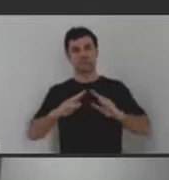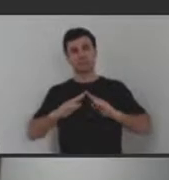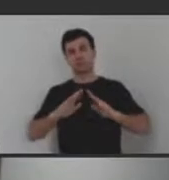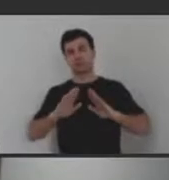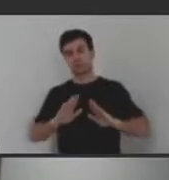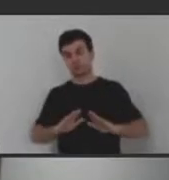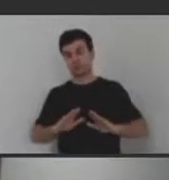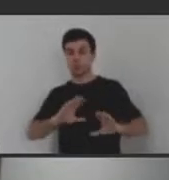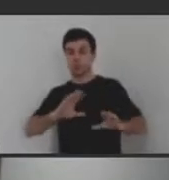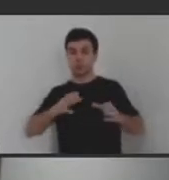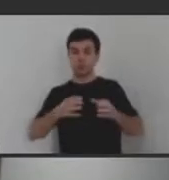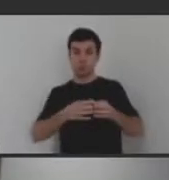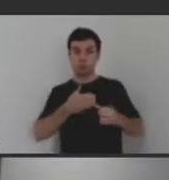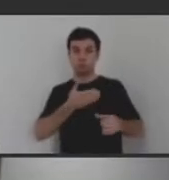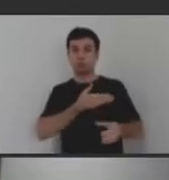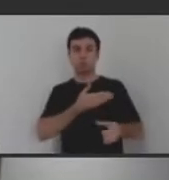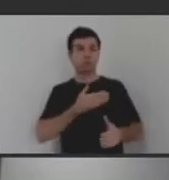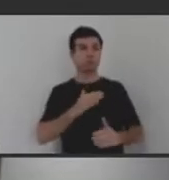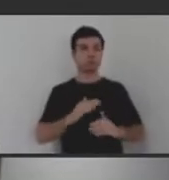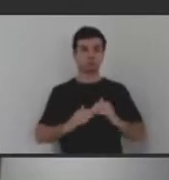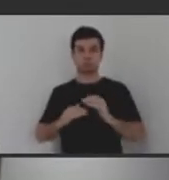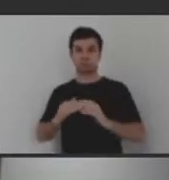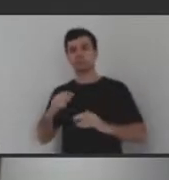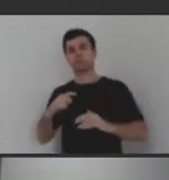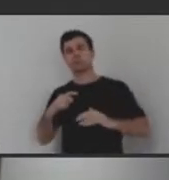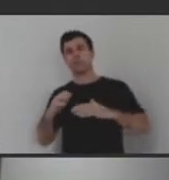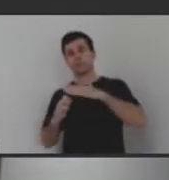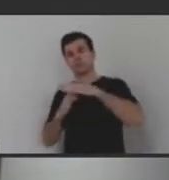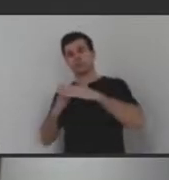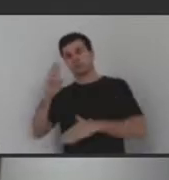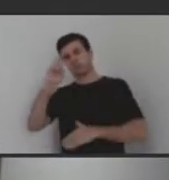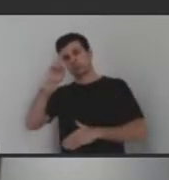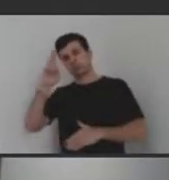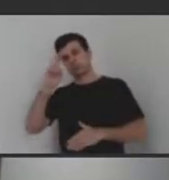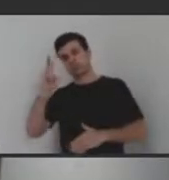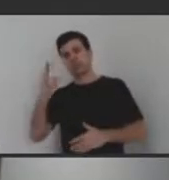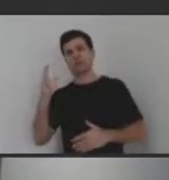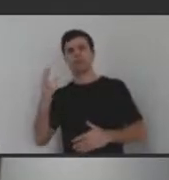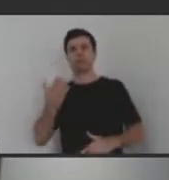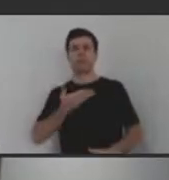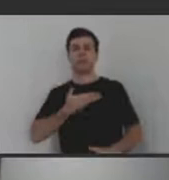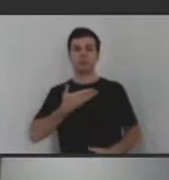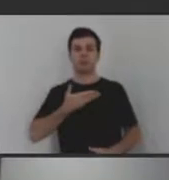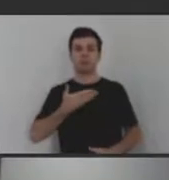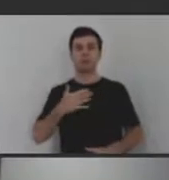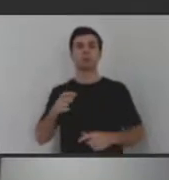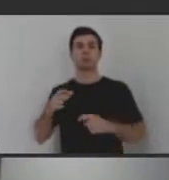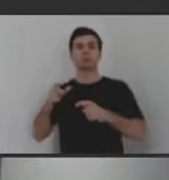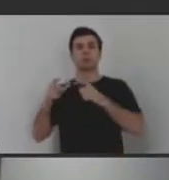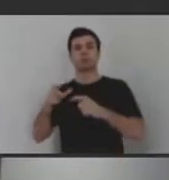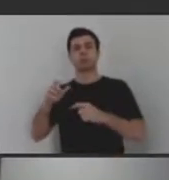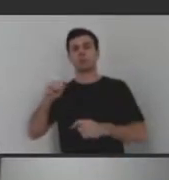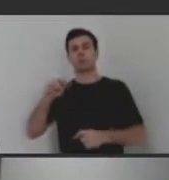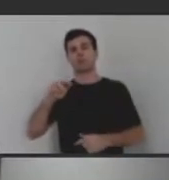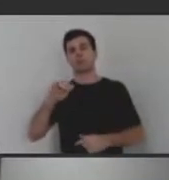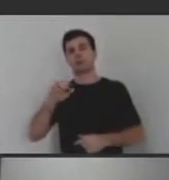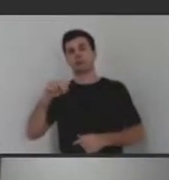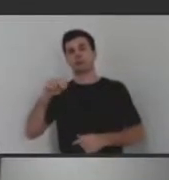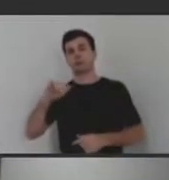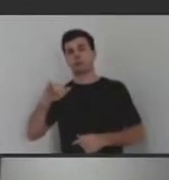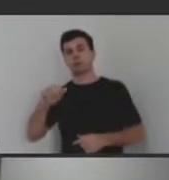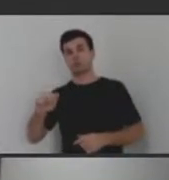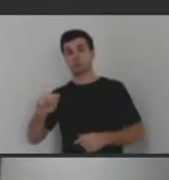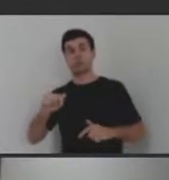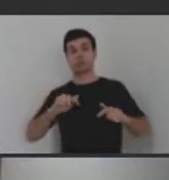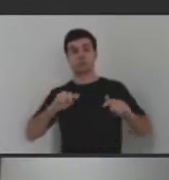em Ação é formado por empresários, comerciantes e amigos da região do Jardim da Luz, Maria Antônia, que tem o objetivo de realizar em conjunto com a